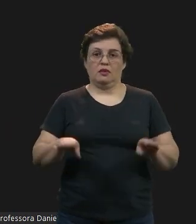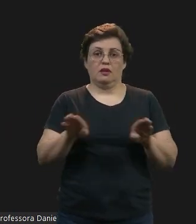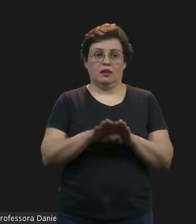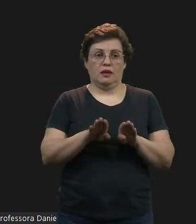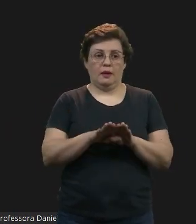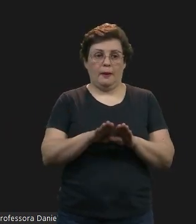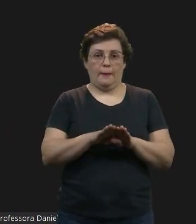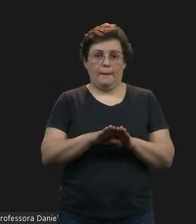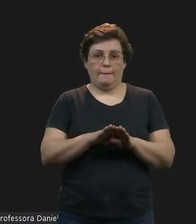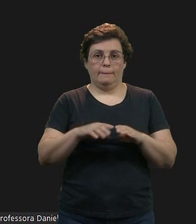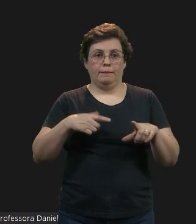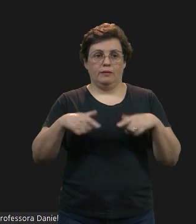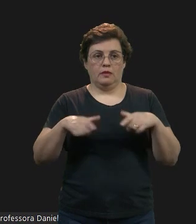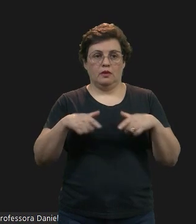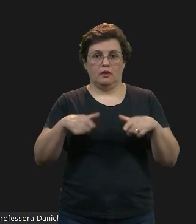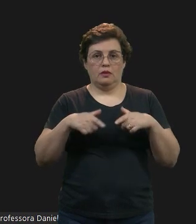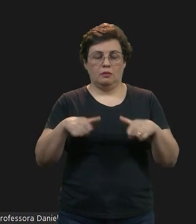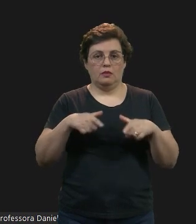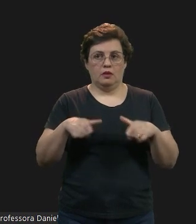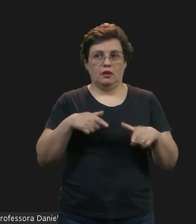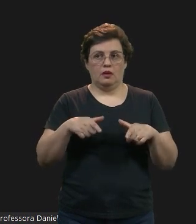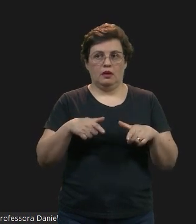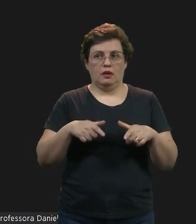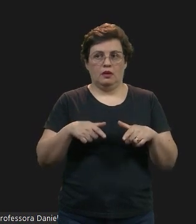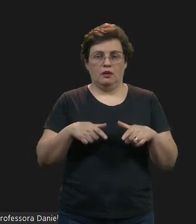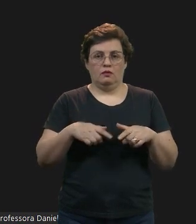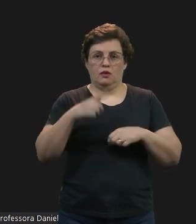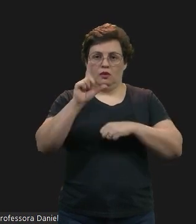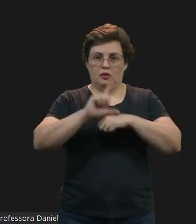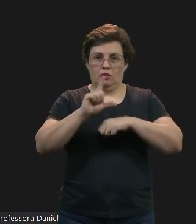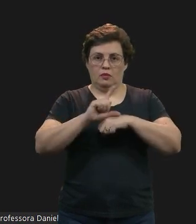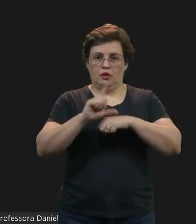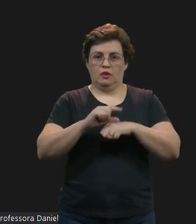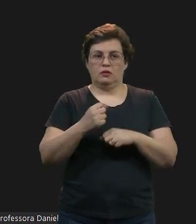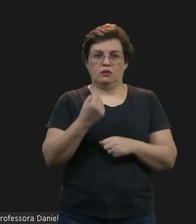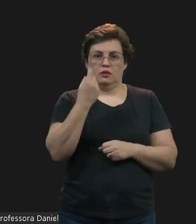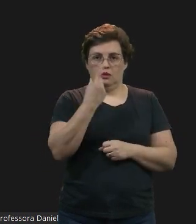balconista no Empório Três Poderes e no ano de